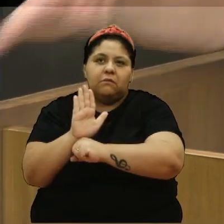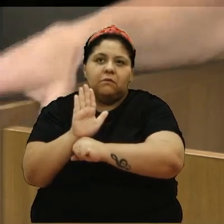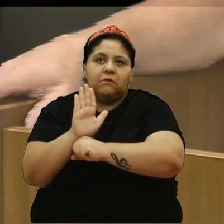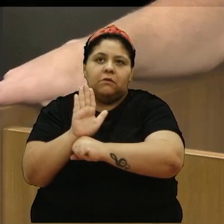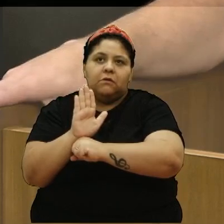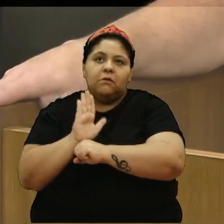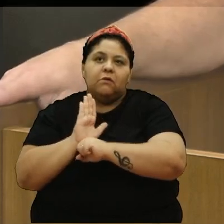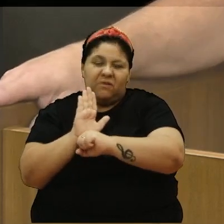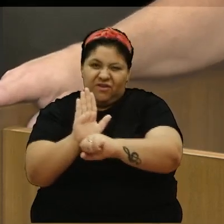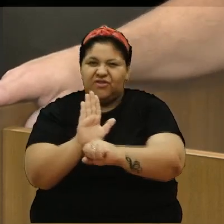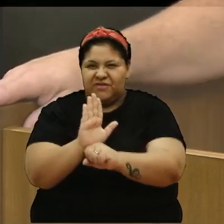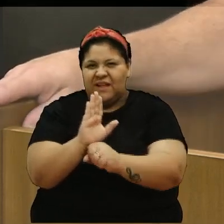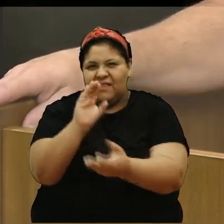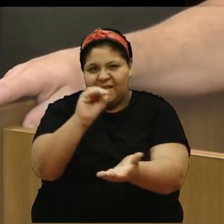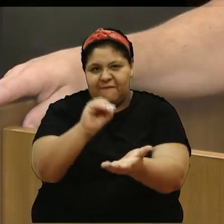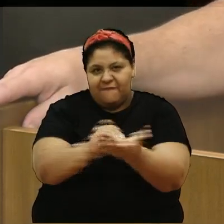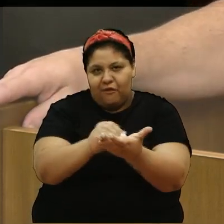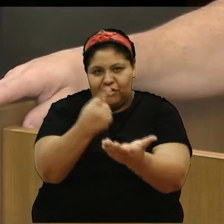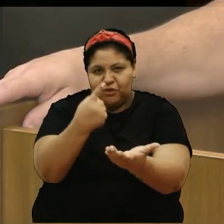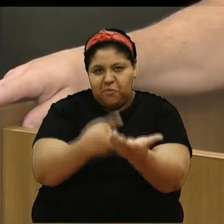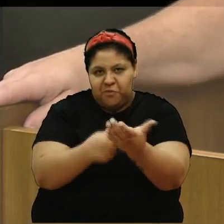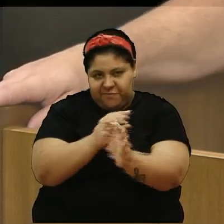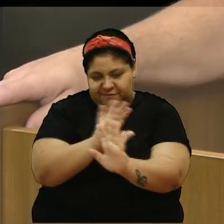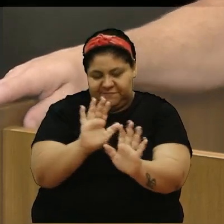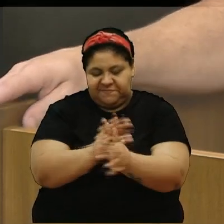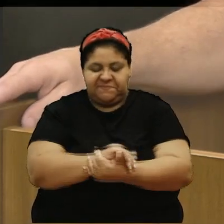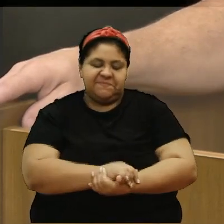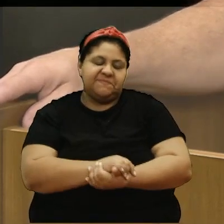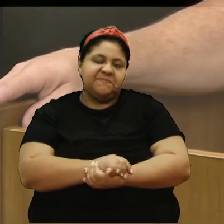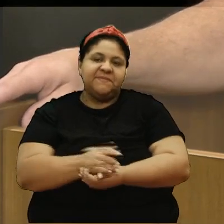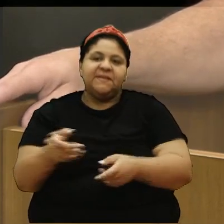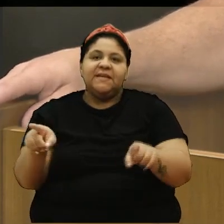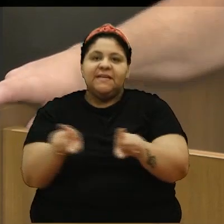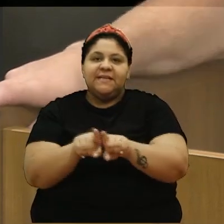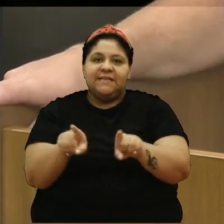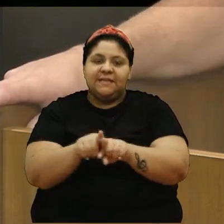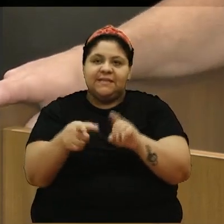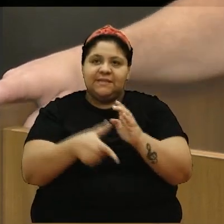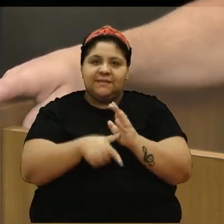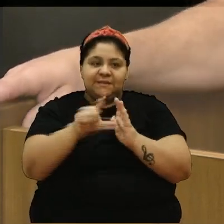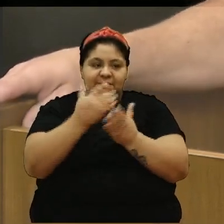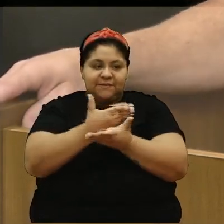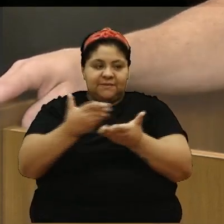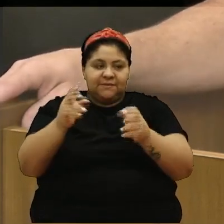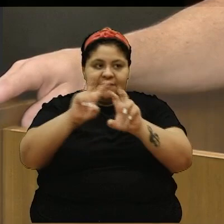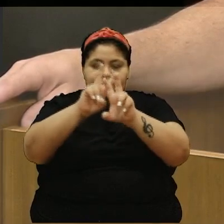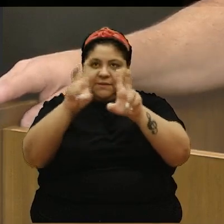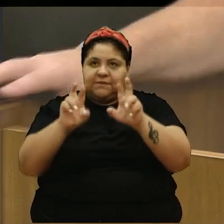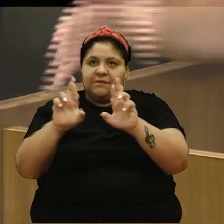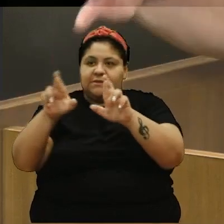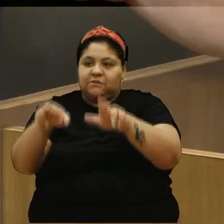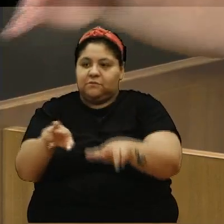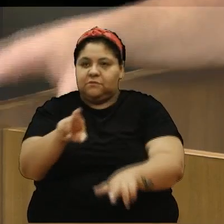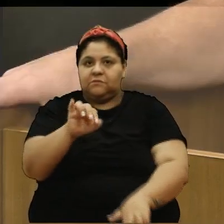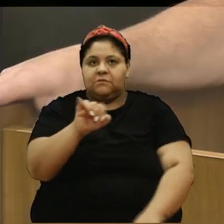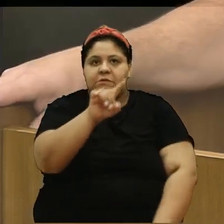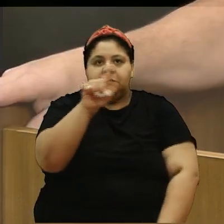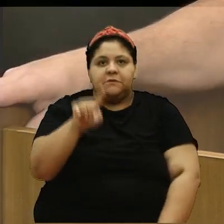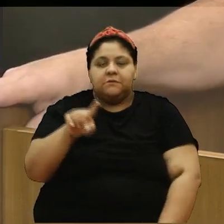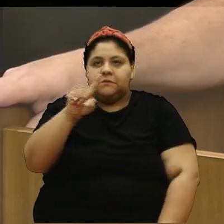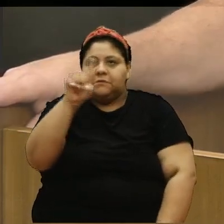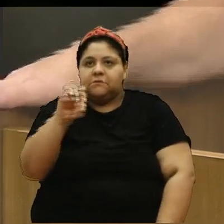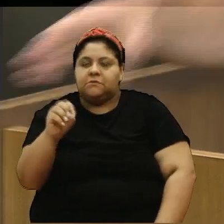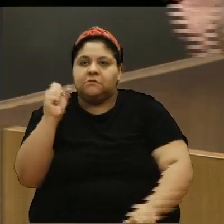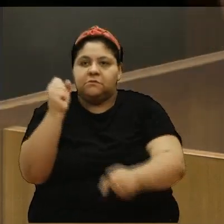falta de compromisso, pode-se dizer assim. Quero aqui também, antes de entrar no meu assunto lá da região de Rio Riço, das obras do